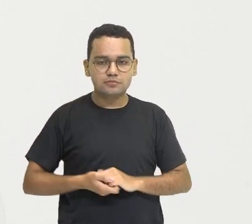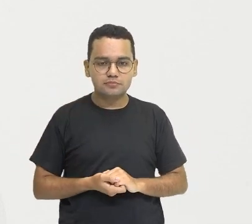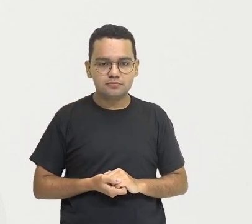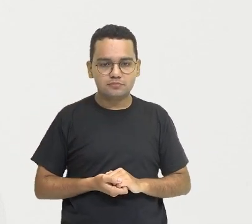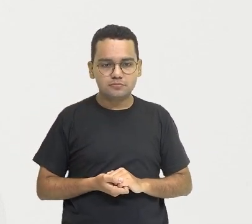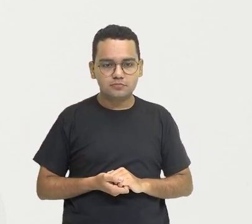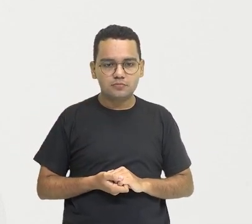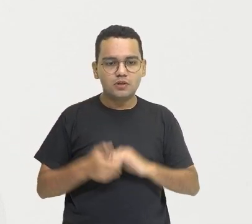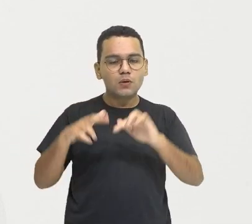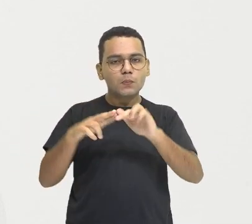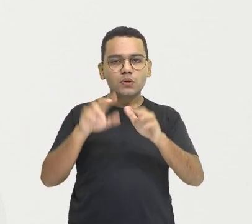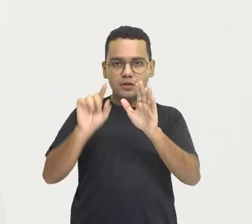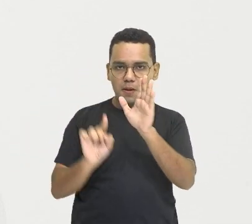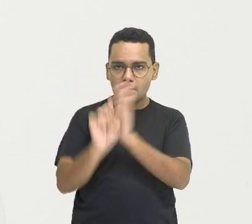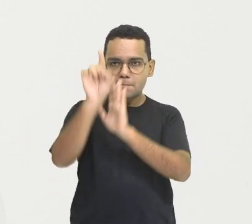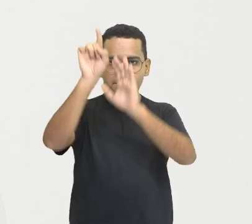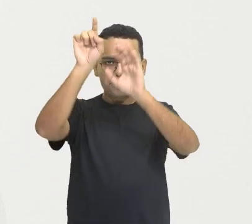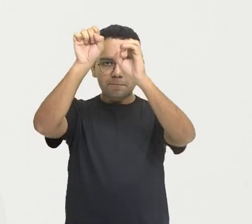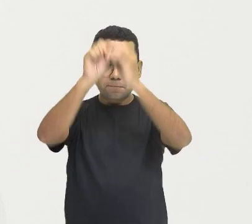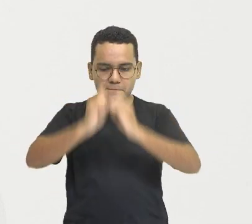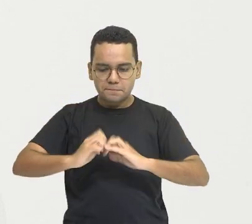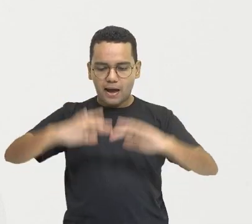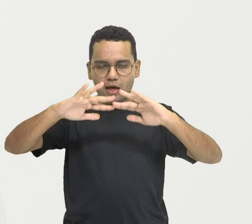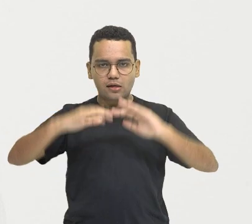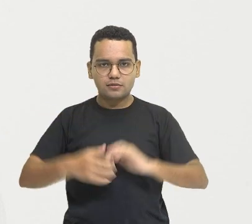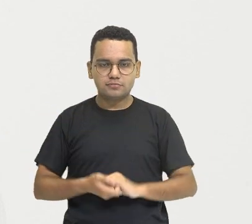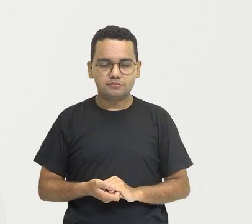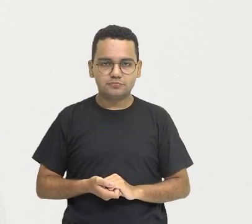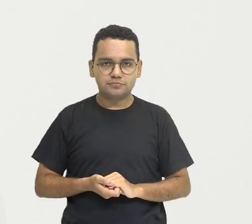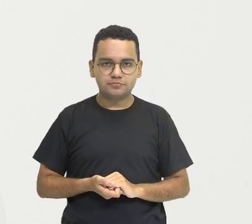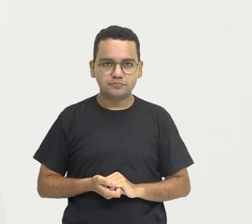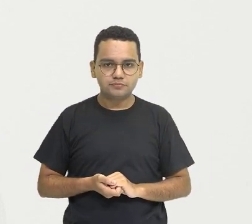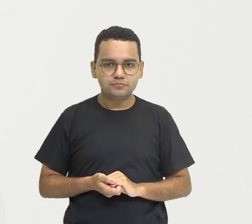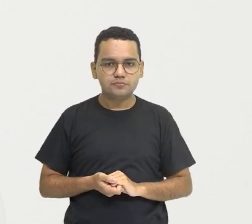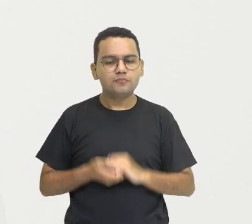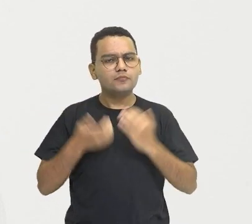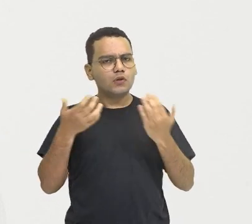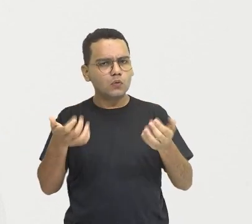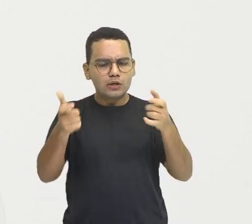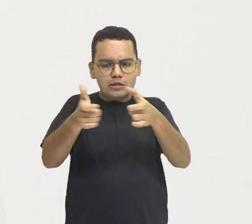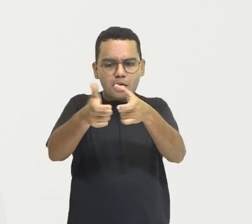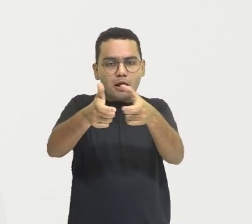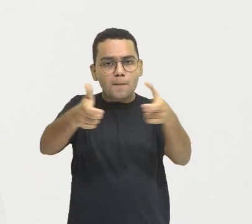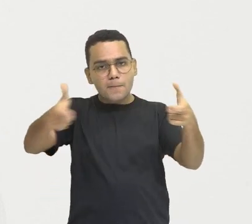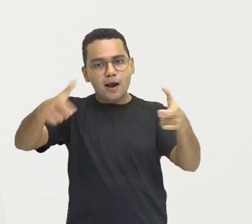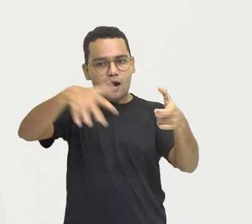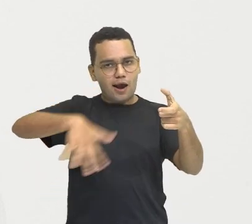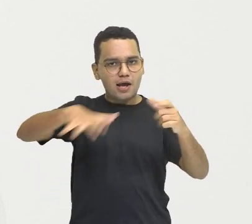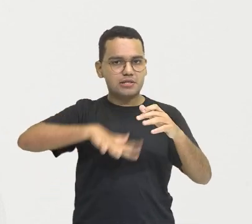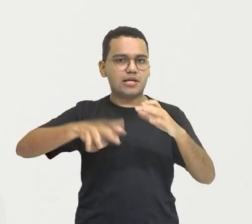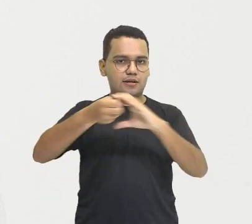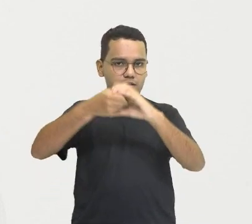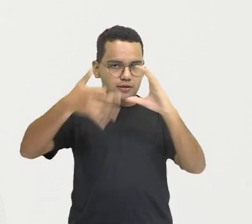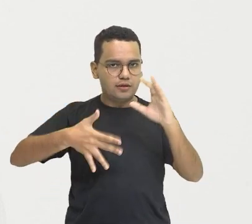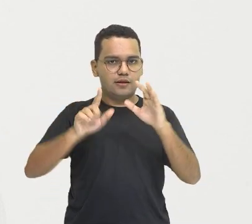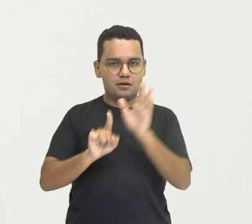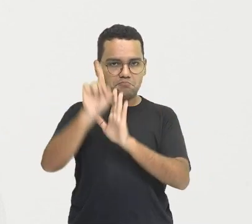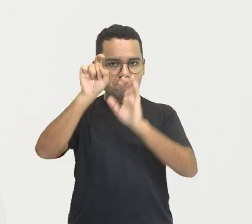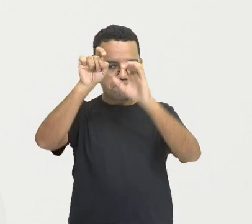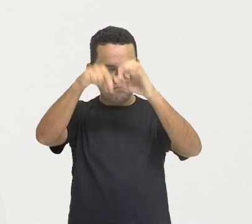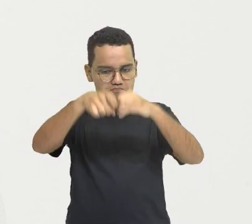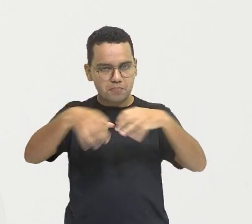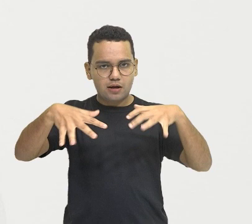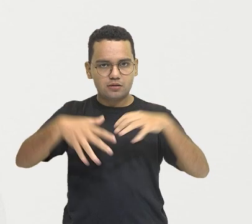os equipamentos nucleares, perdão, tá, turma? Então, eles buscavam ali ampliar o seu poderio nuclear, certo? Já